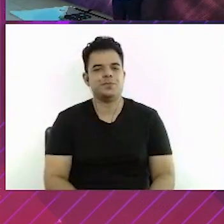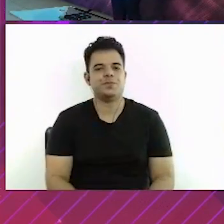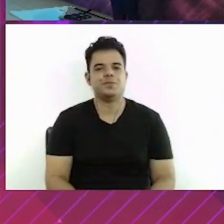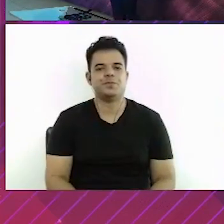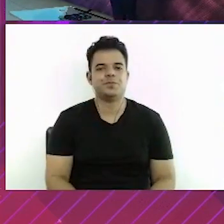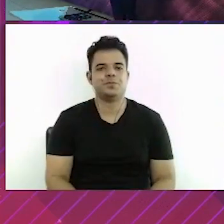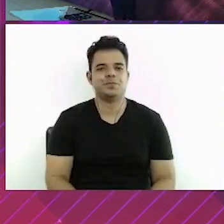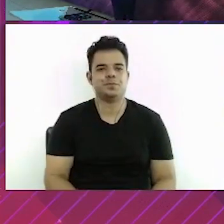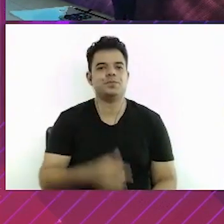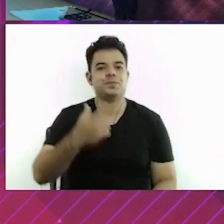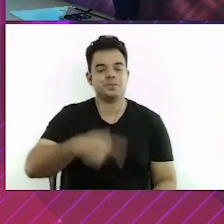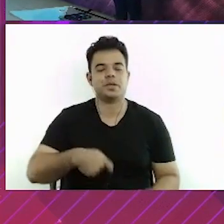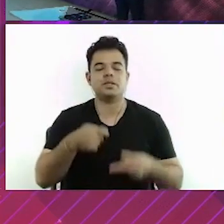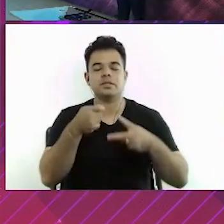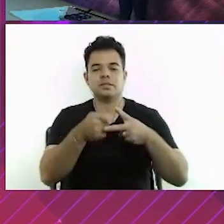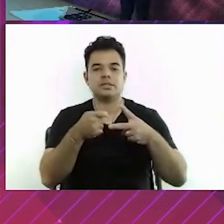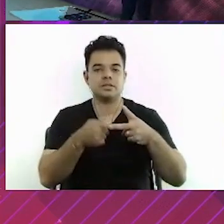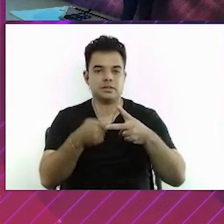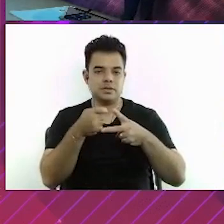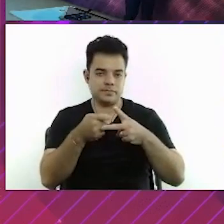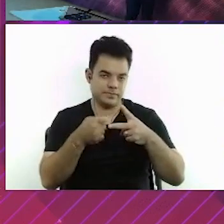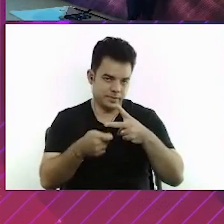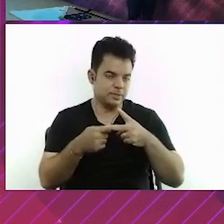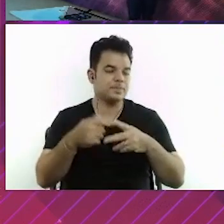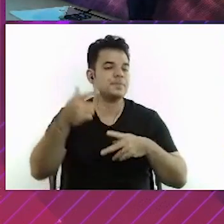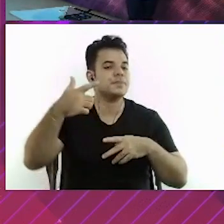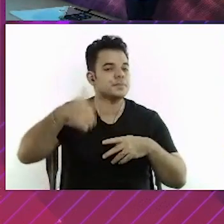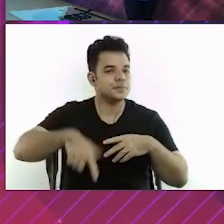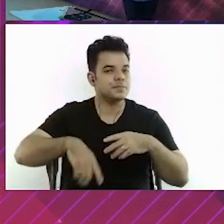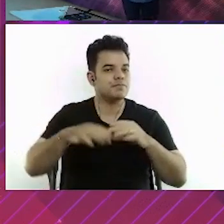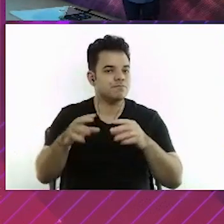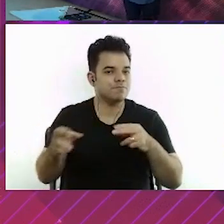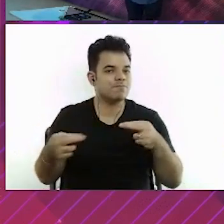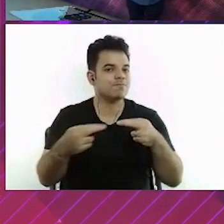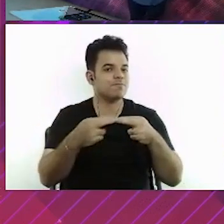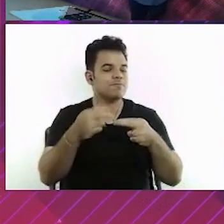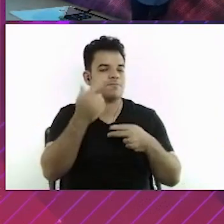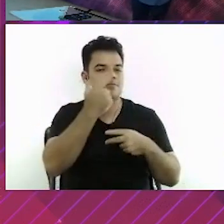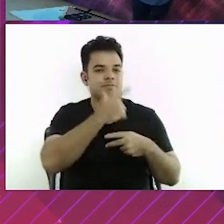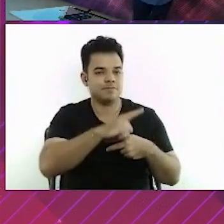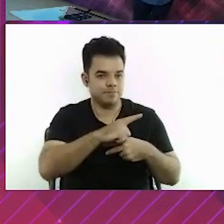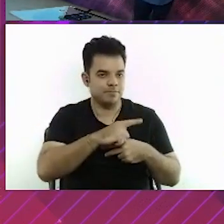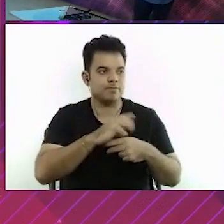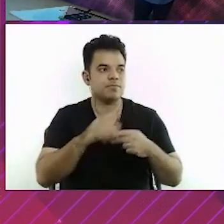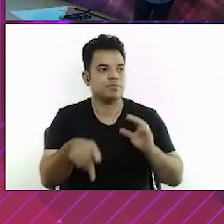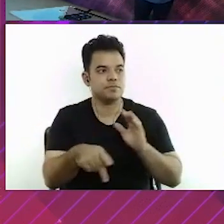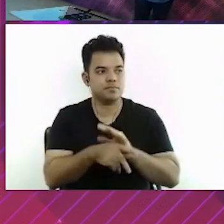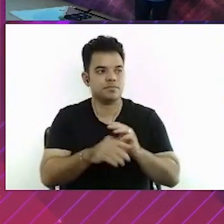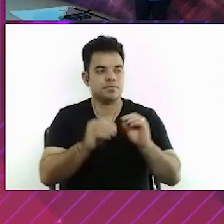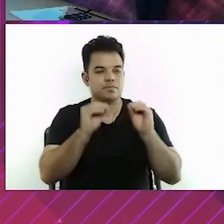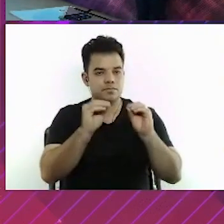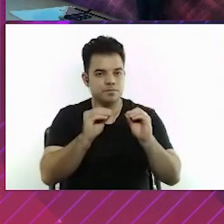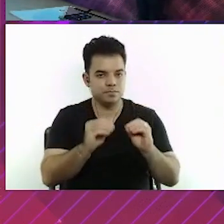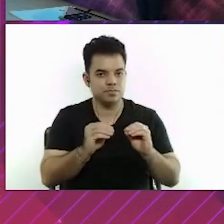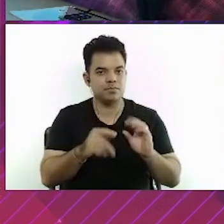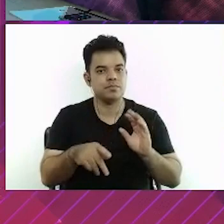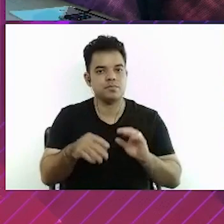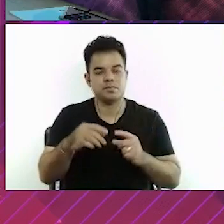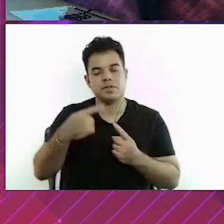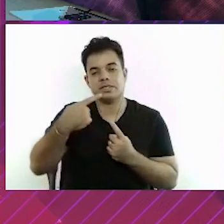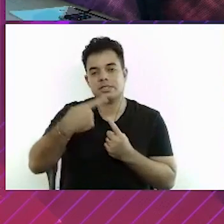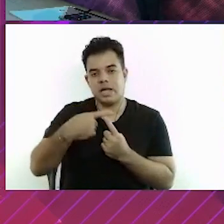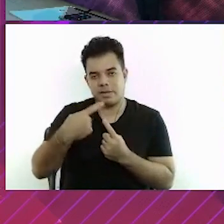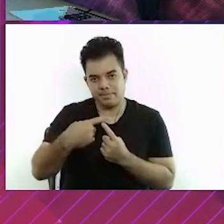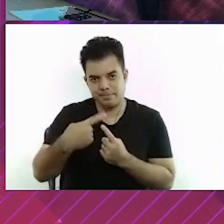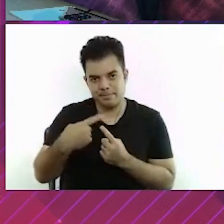No Java, estabeleceu a conexão, e aí você pode setar o publish confirm type. Tem diferentes